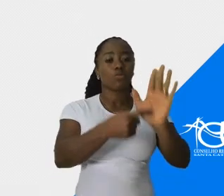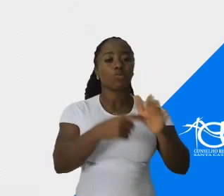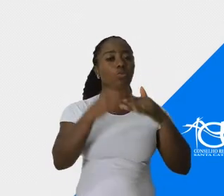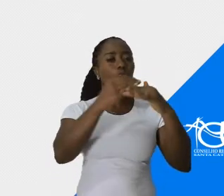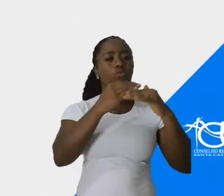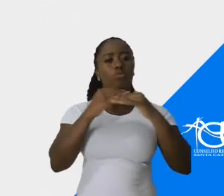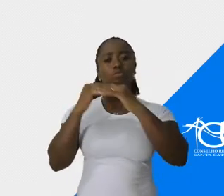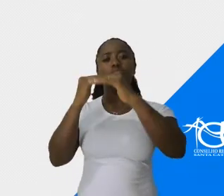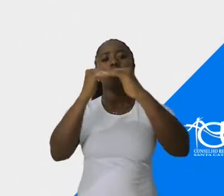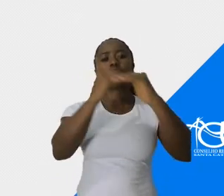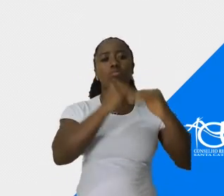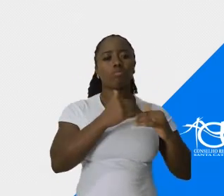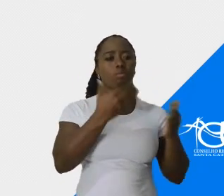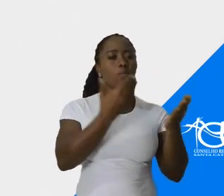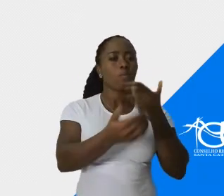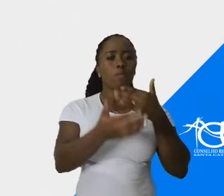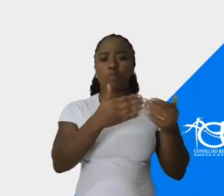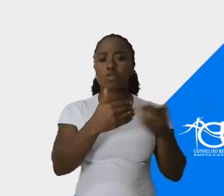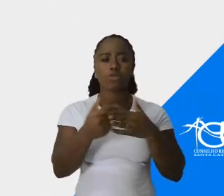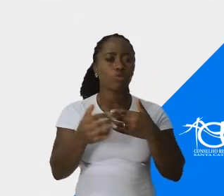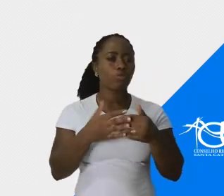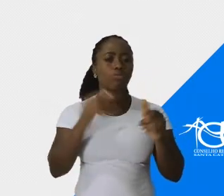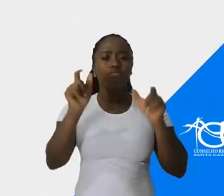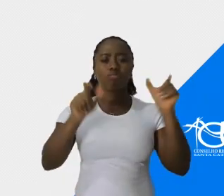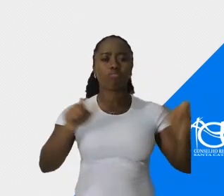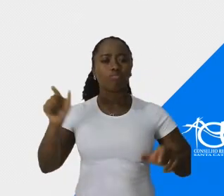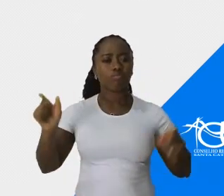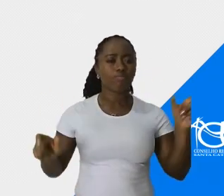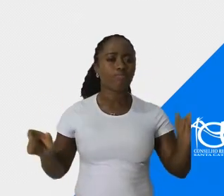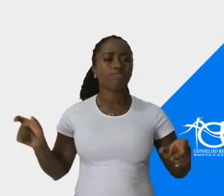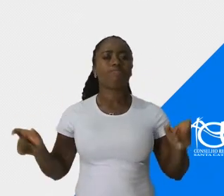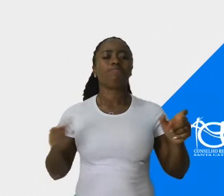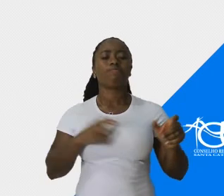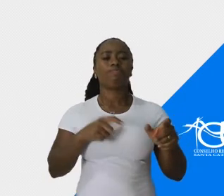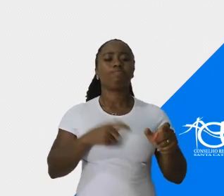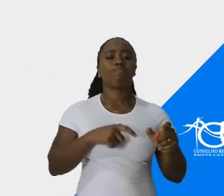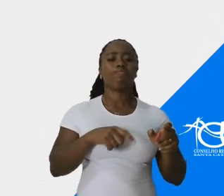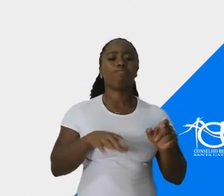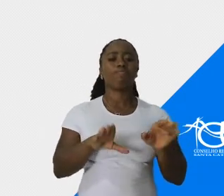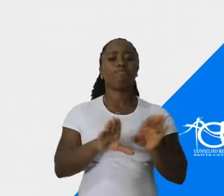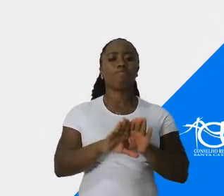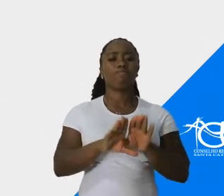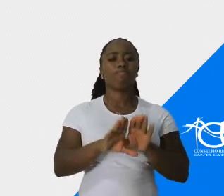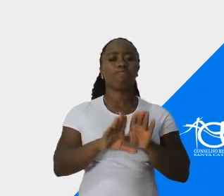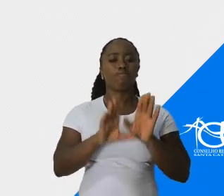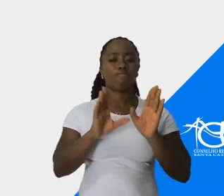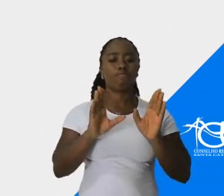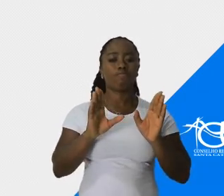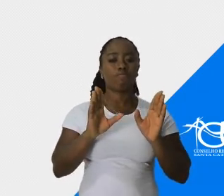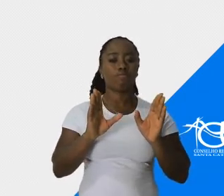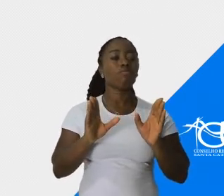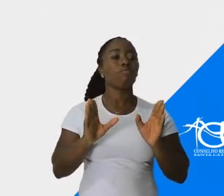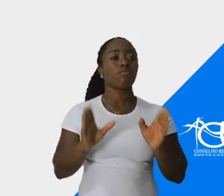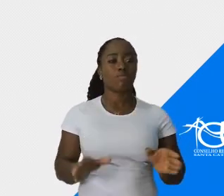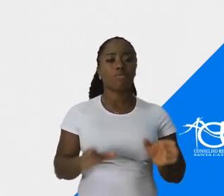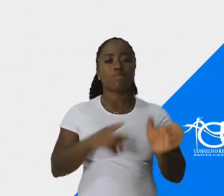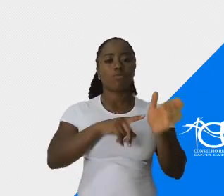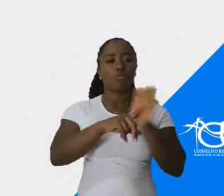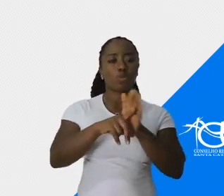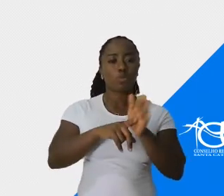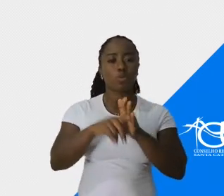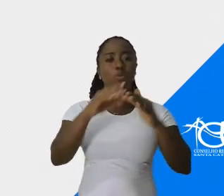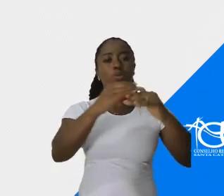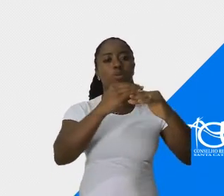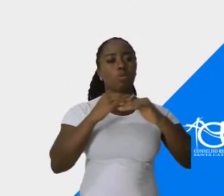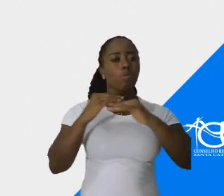ou para qualquer que for, o ciclo de maturação biopsicológica das pessoas. Esse processo,